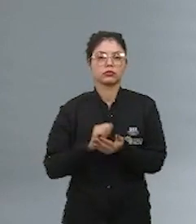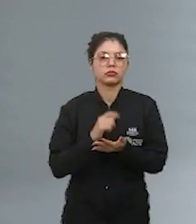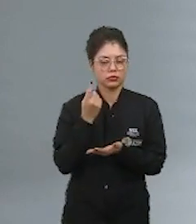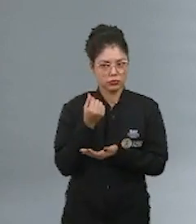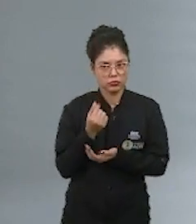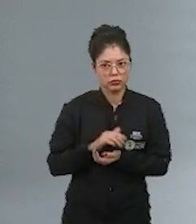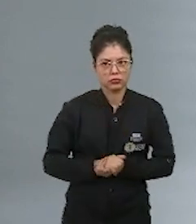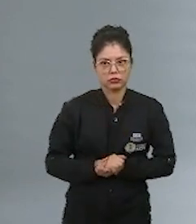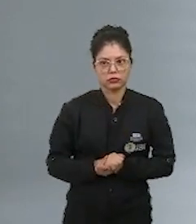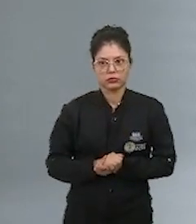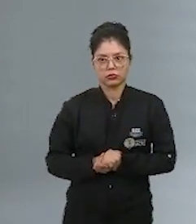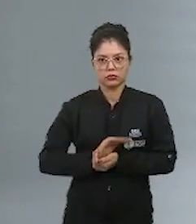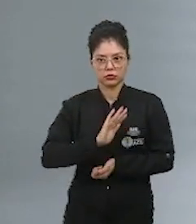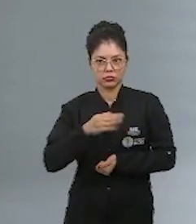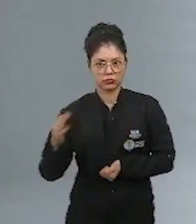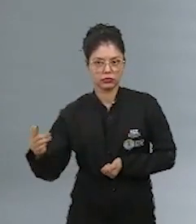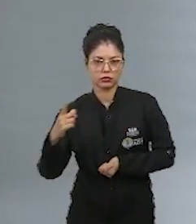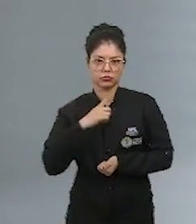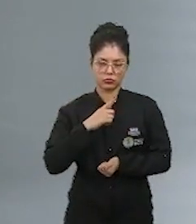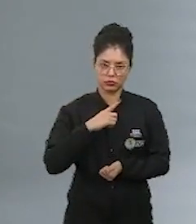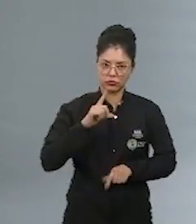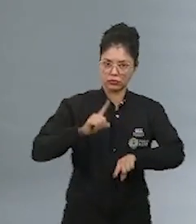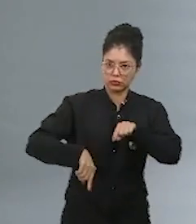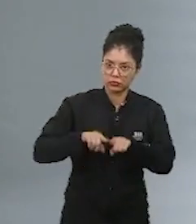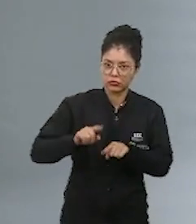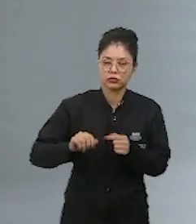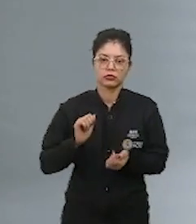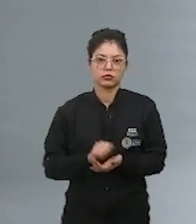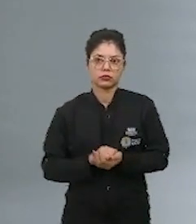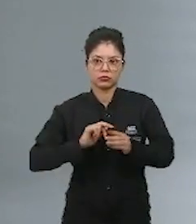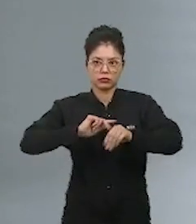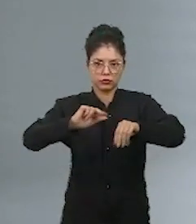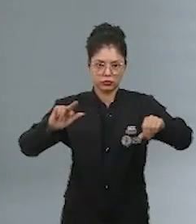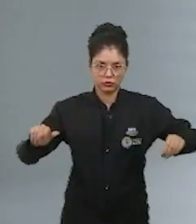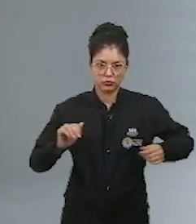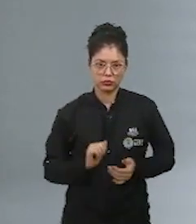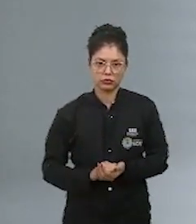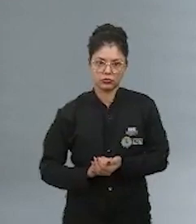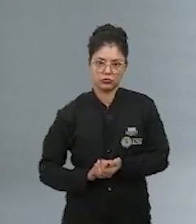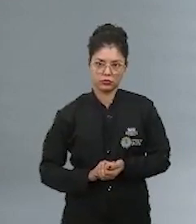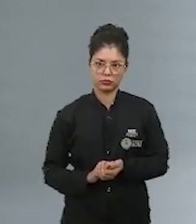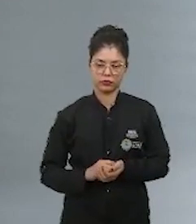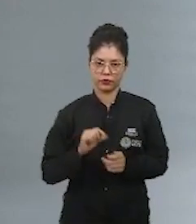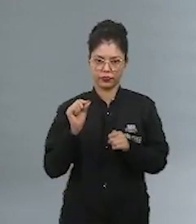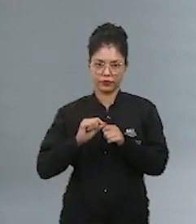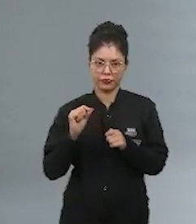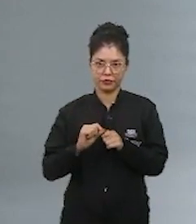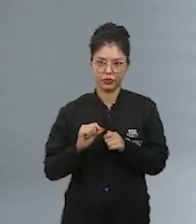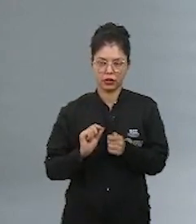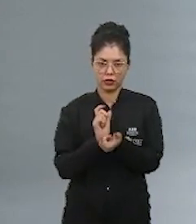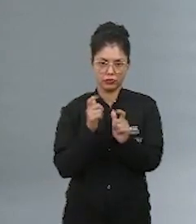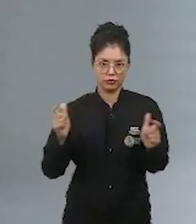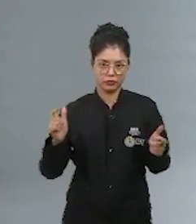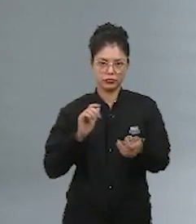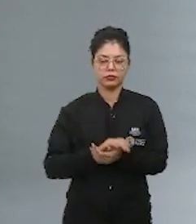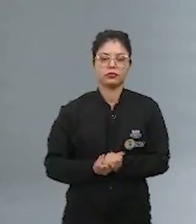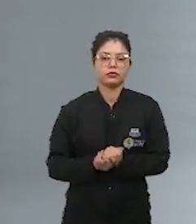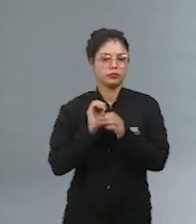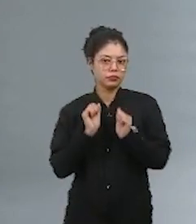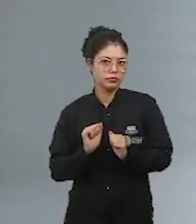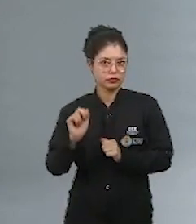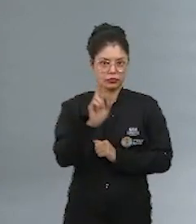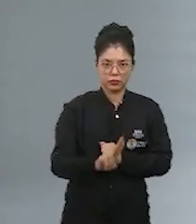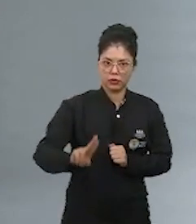lucratividade. Então, quando um mineral ele tem aquela quantidade de um minério de forma abundante, que pode